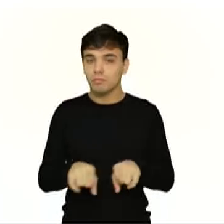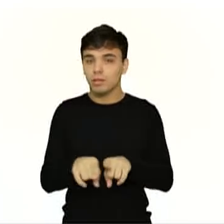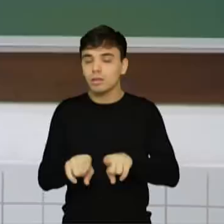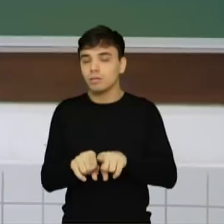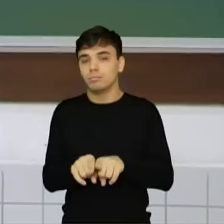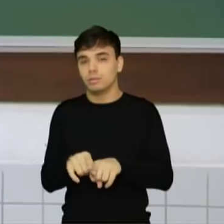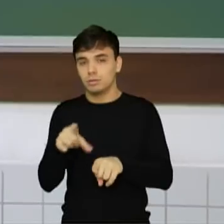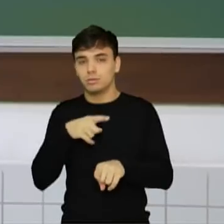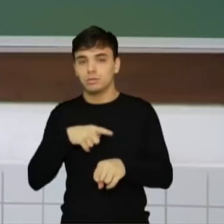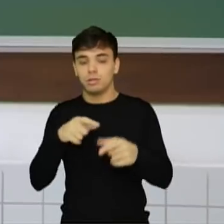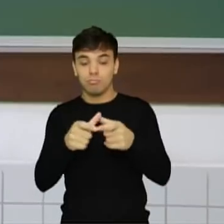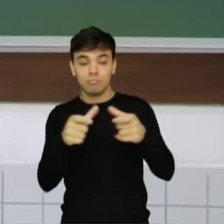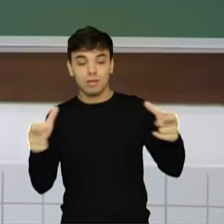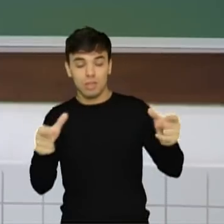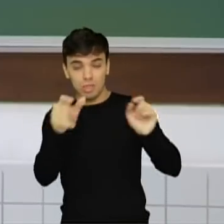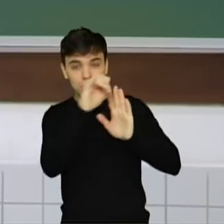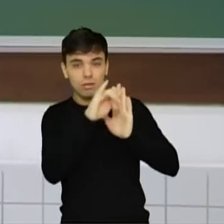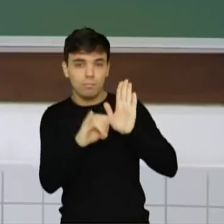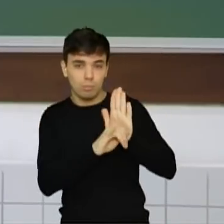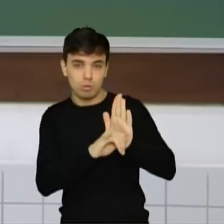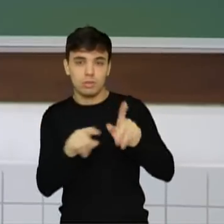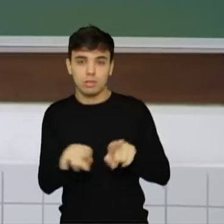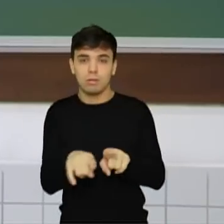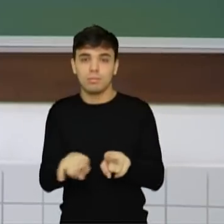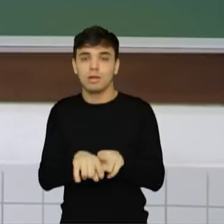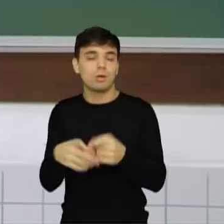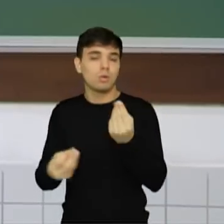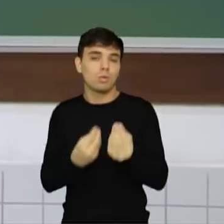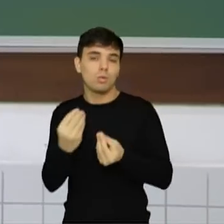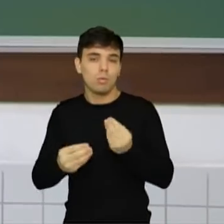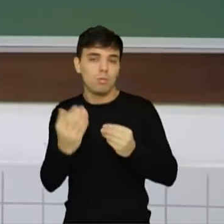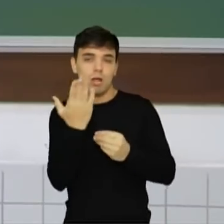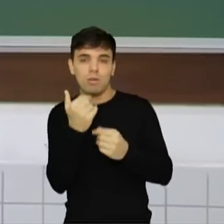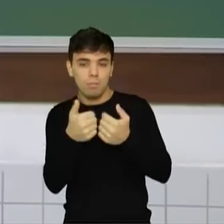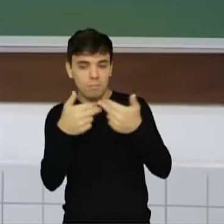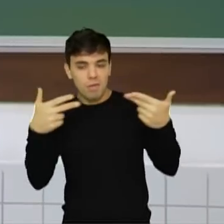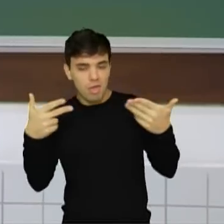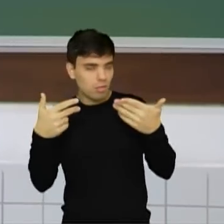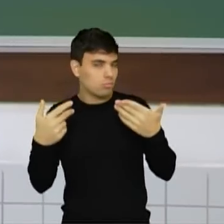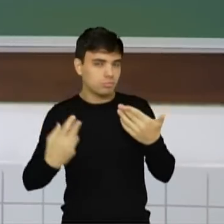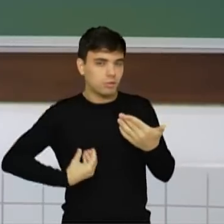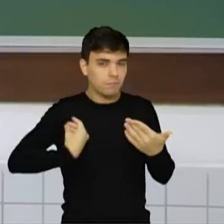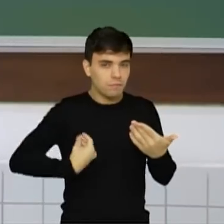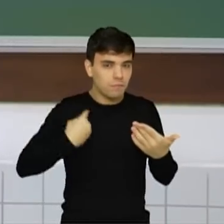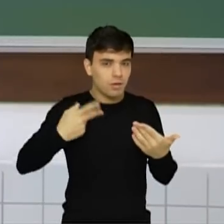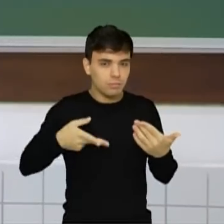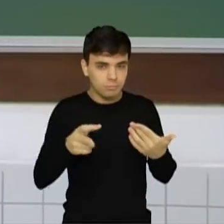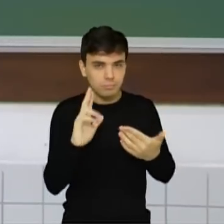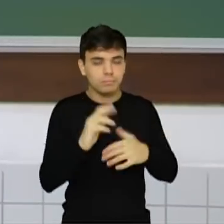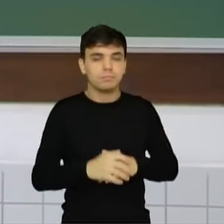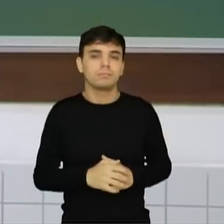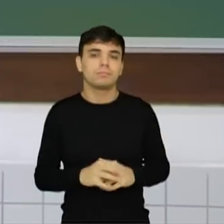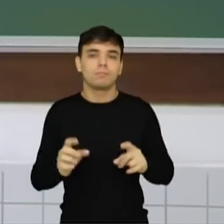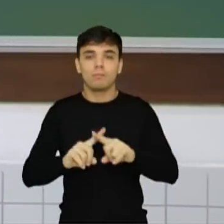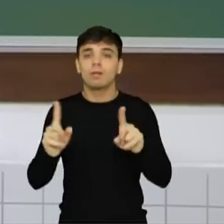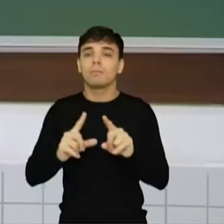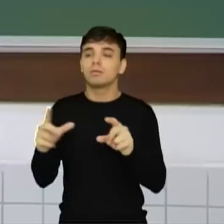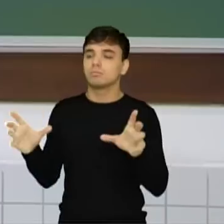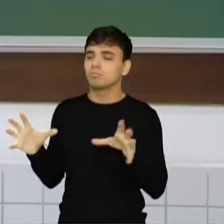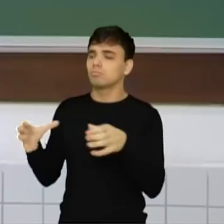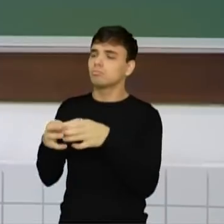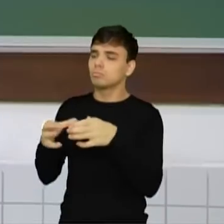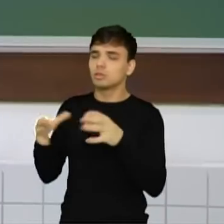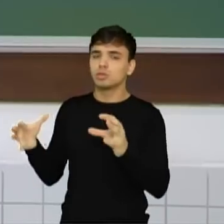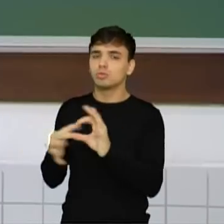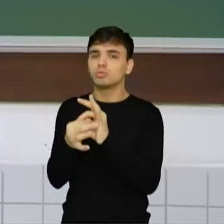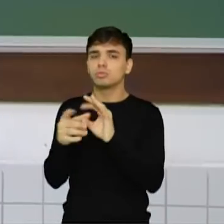de imposto e o aumento do custo de vida, o aumento do produto de alimentos. Certo? Nesse contexto aí, vários baianos vão se juntar e vão